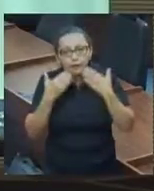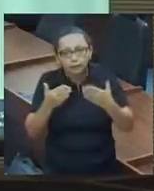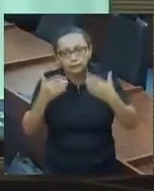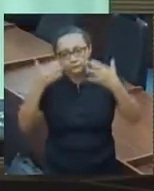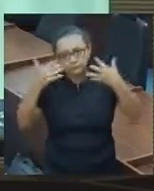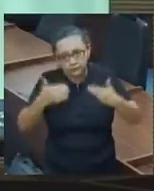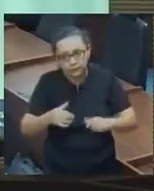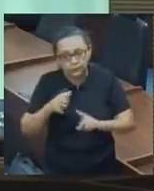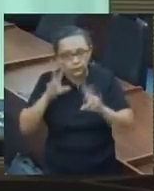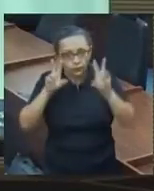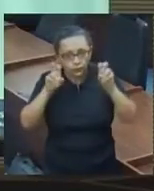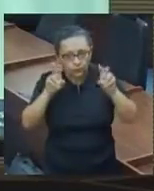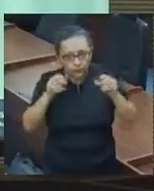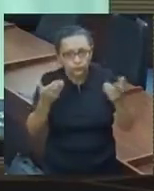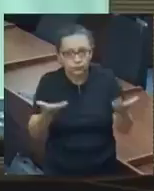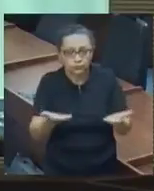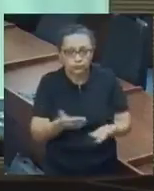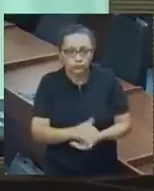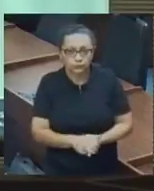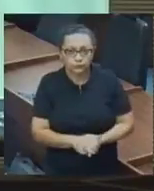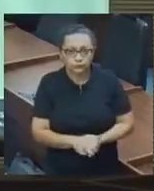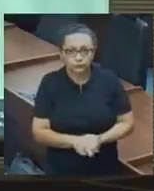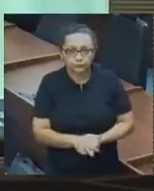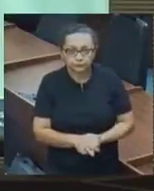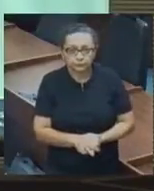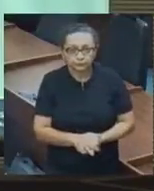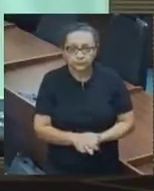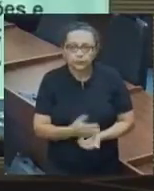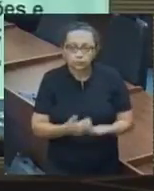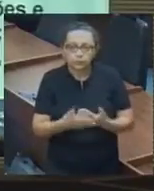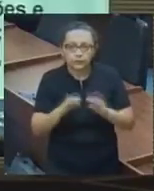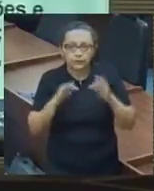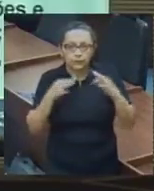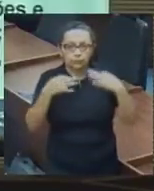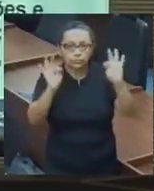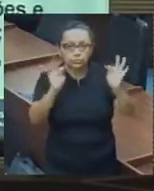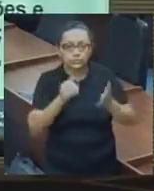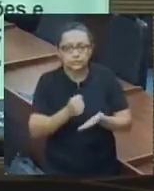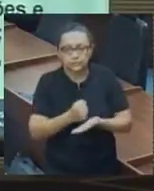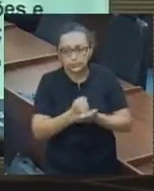da tecnologia assistiva